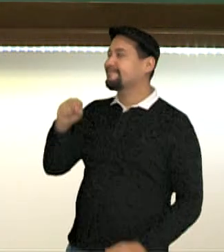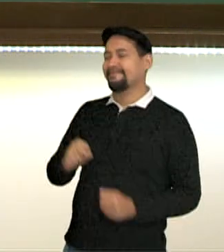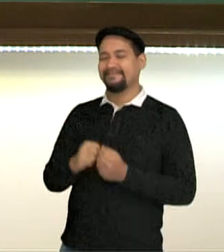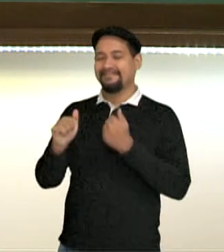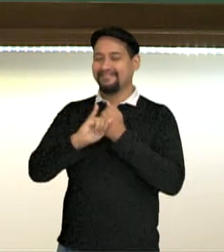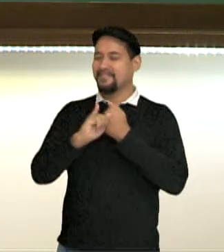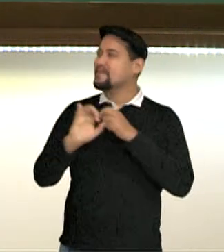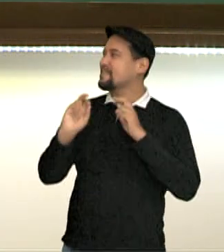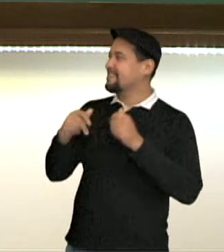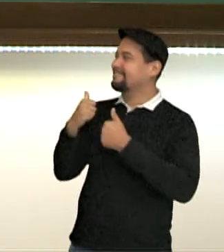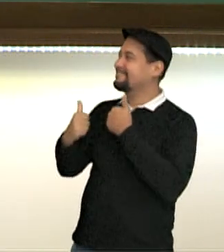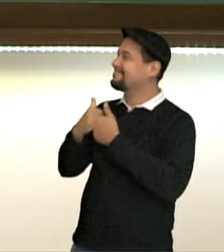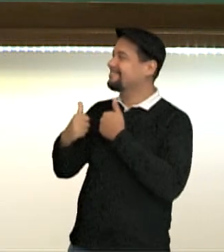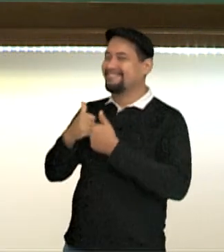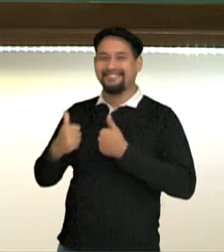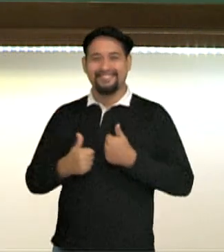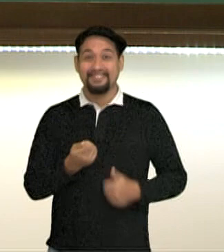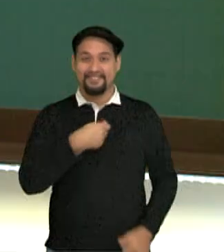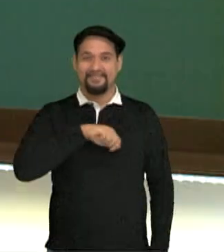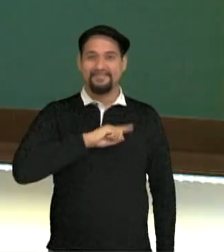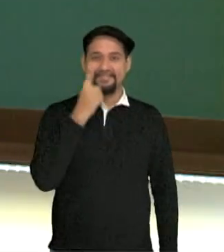hoje? Belezinha?